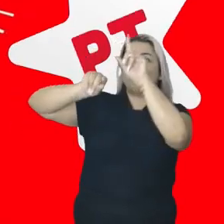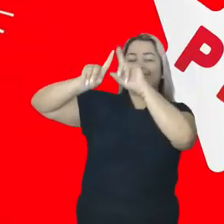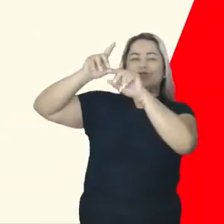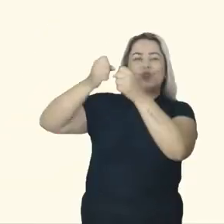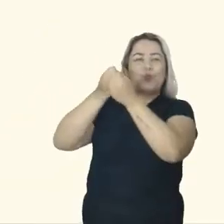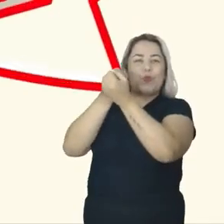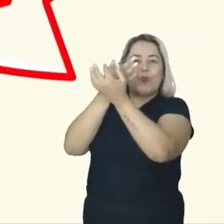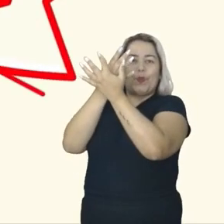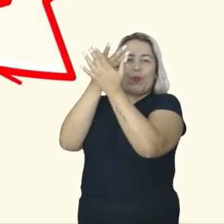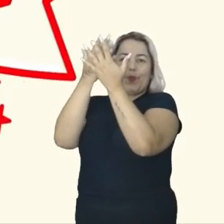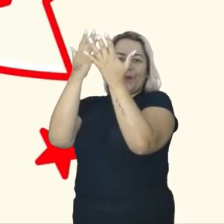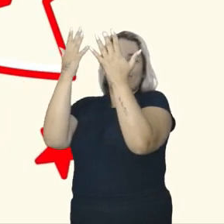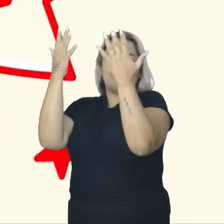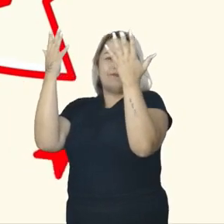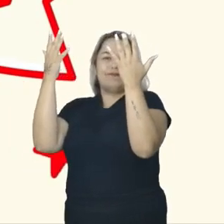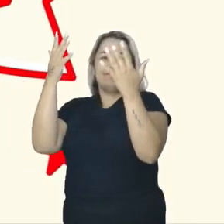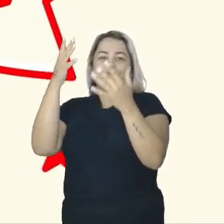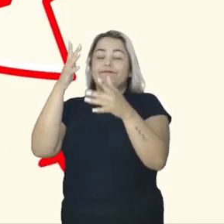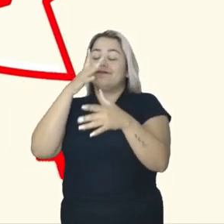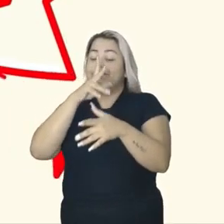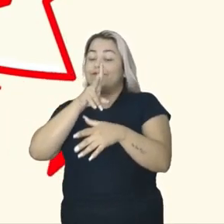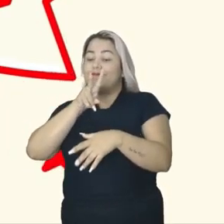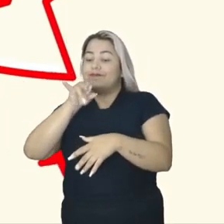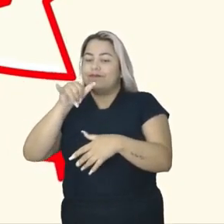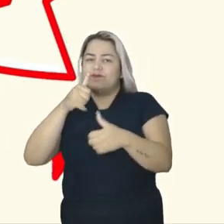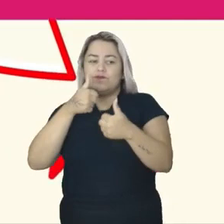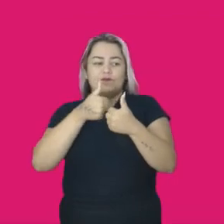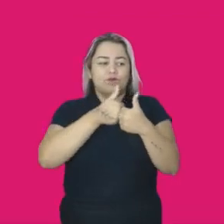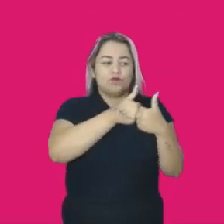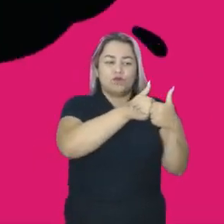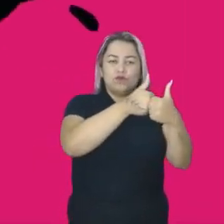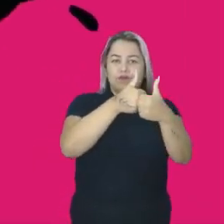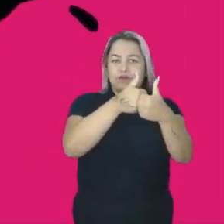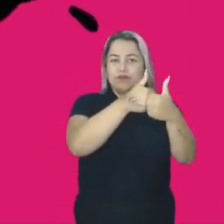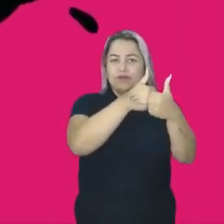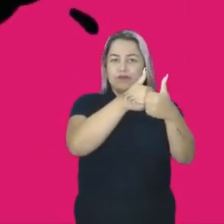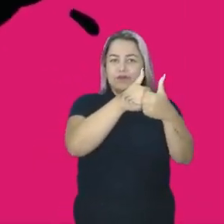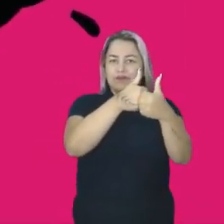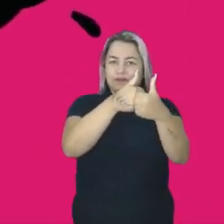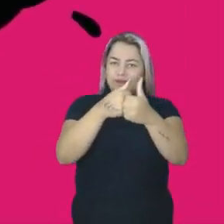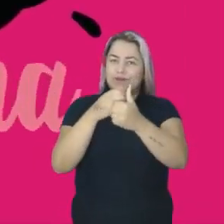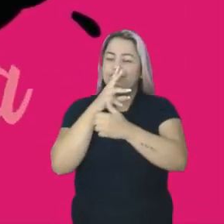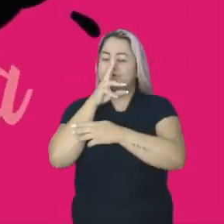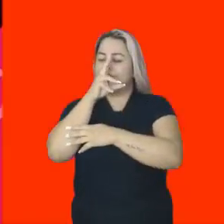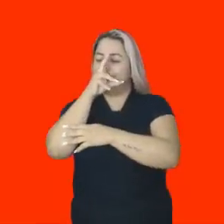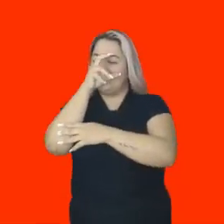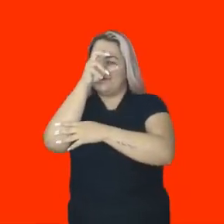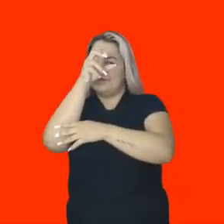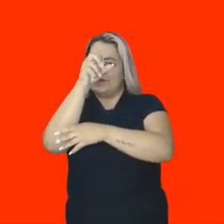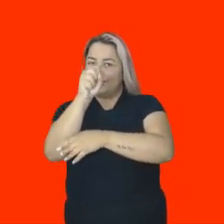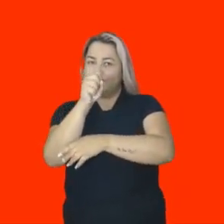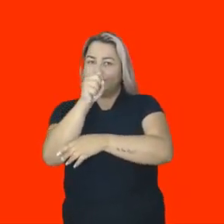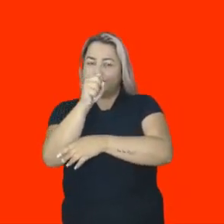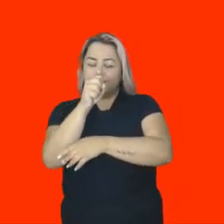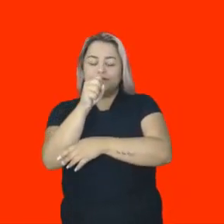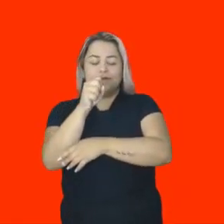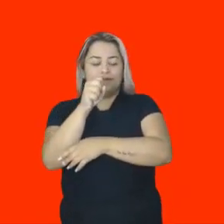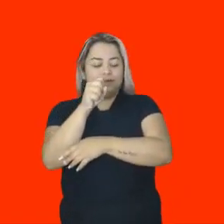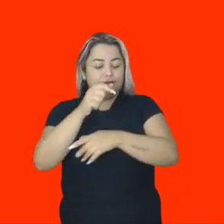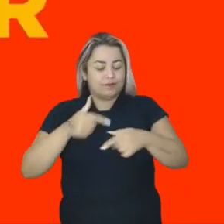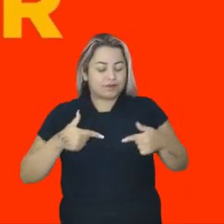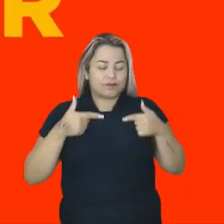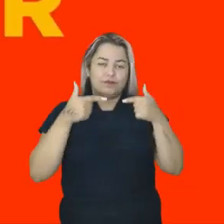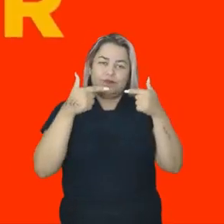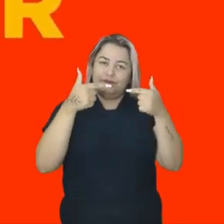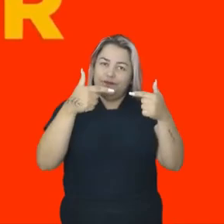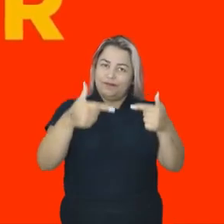brilha, ela é quem vai me guiar. Ser guerreira é minha sina,